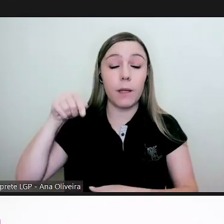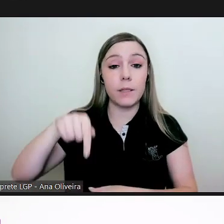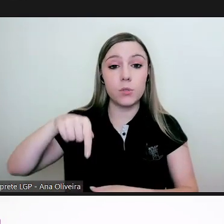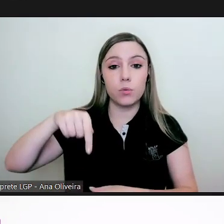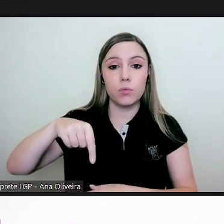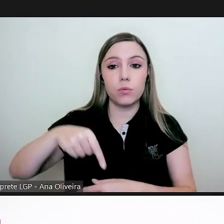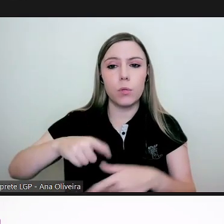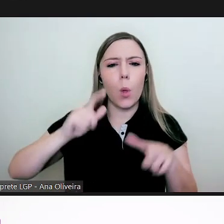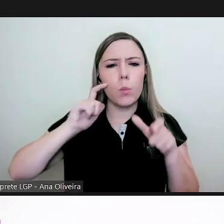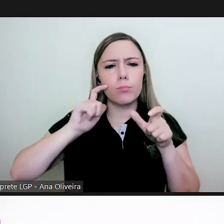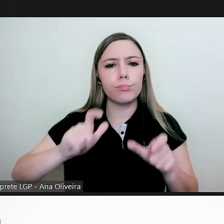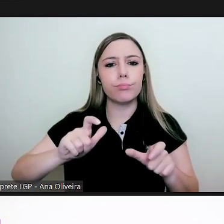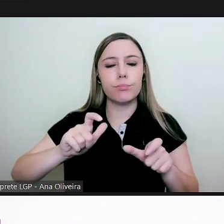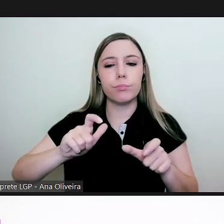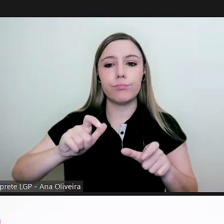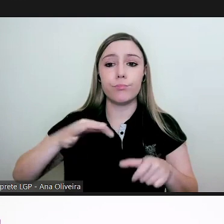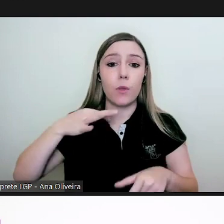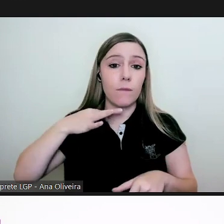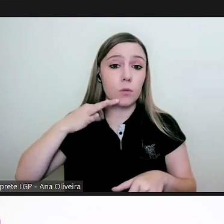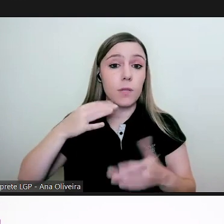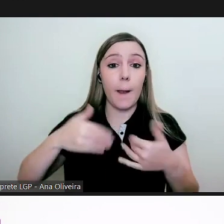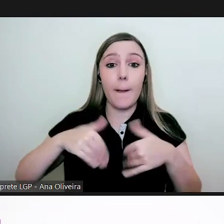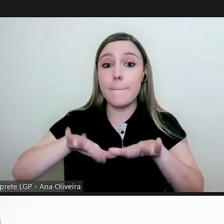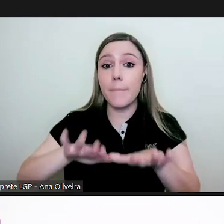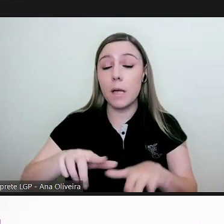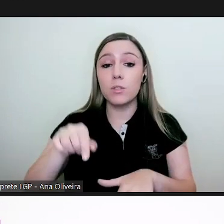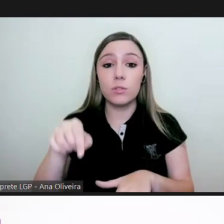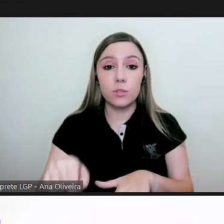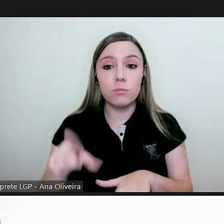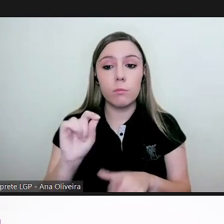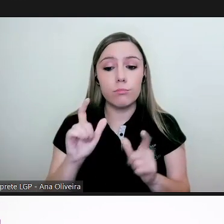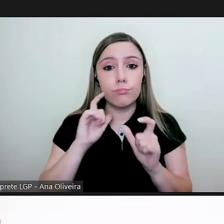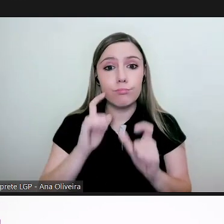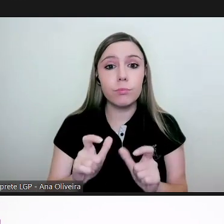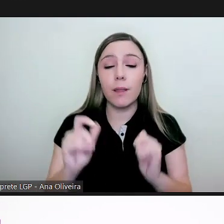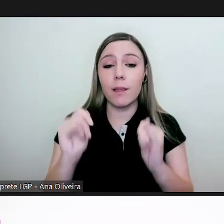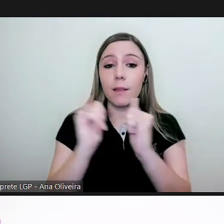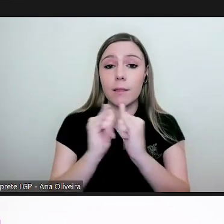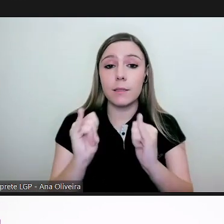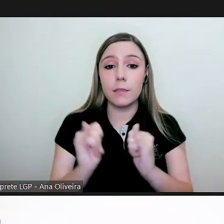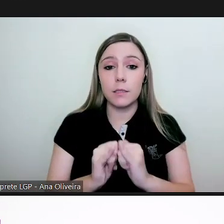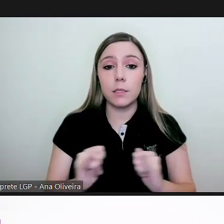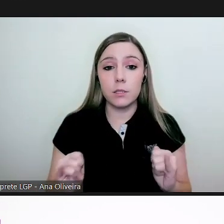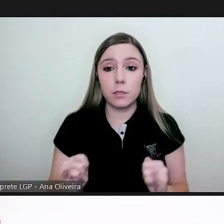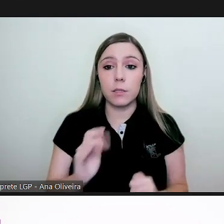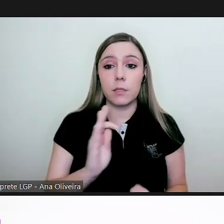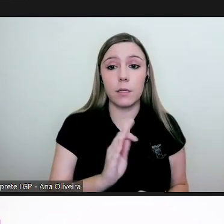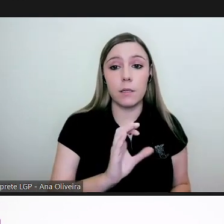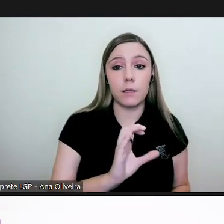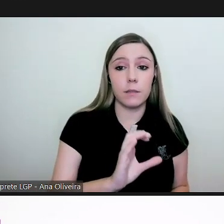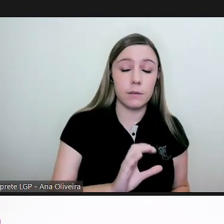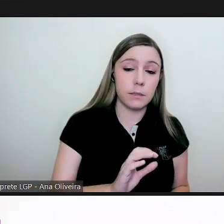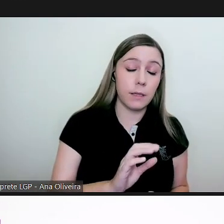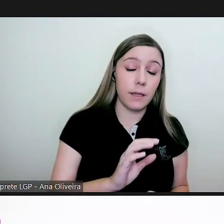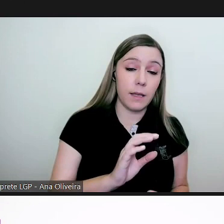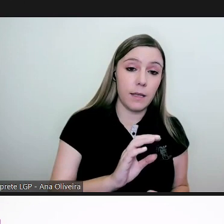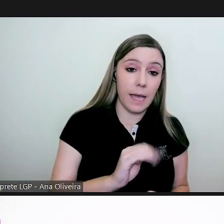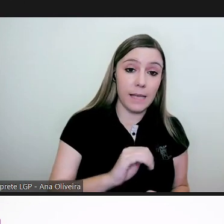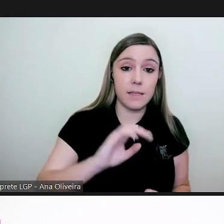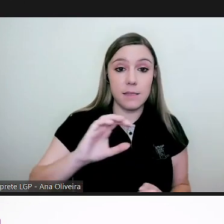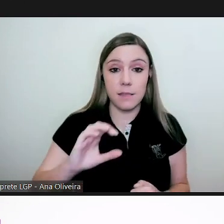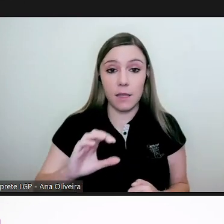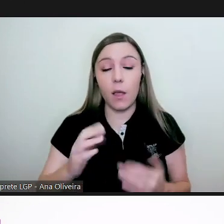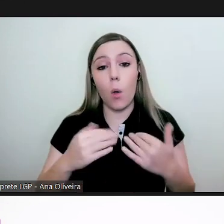a regulação voluntária, mas é a regulação internacional do FSC ou do PEFC. Portanto, este